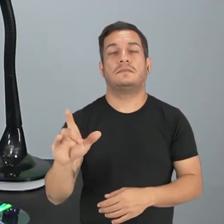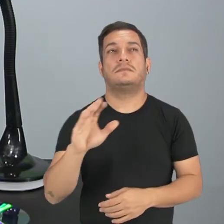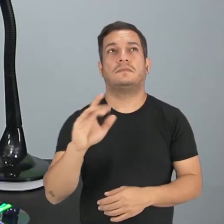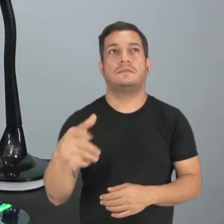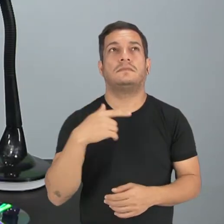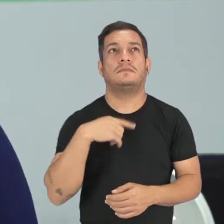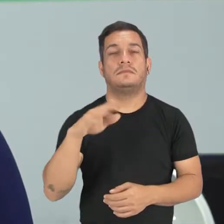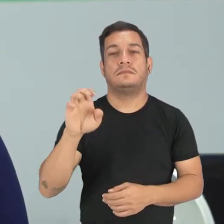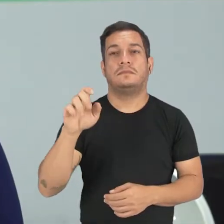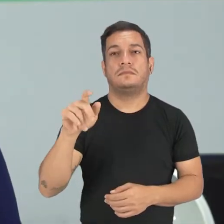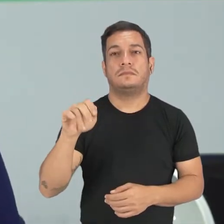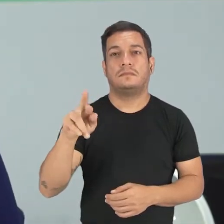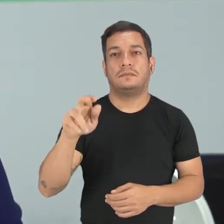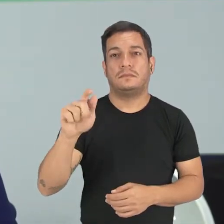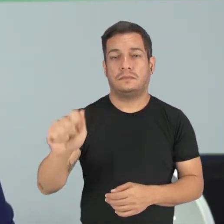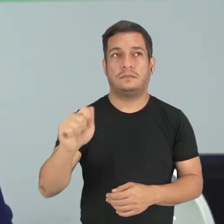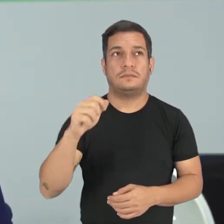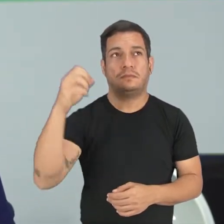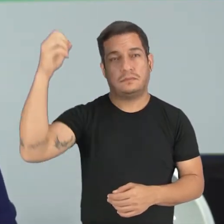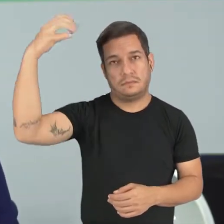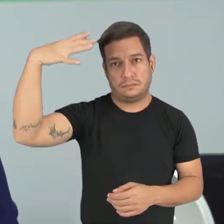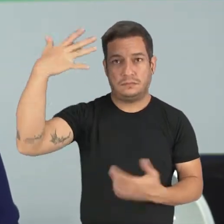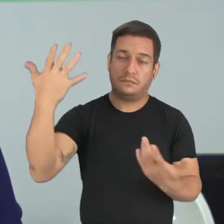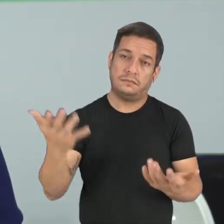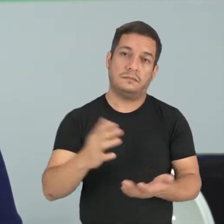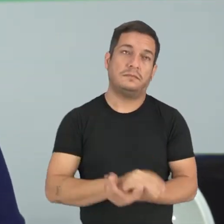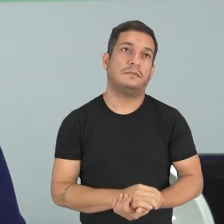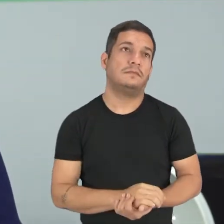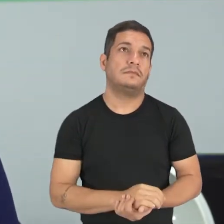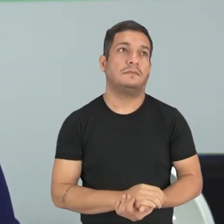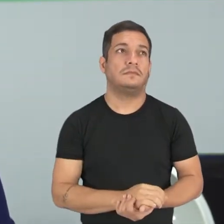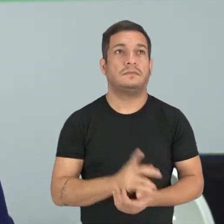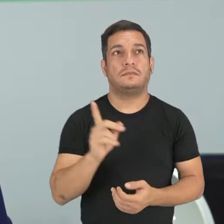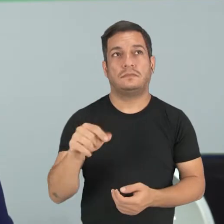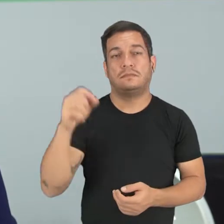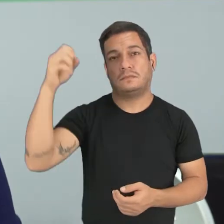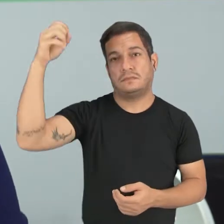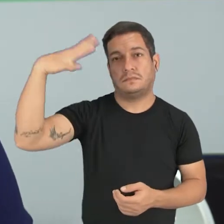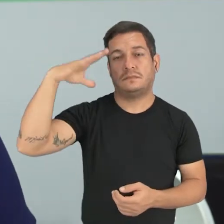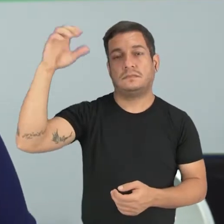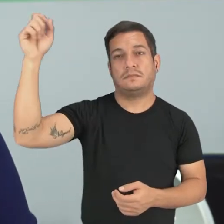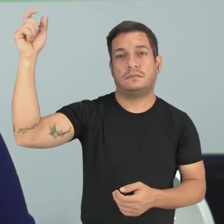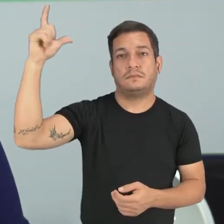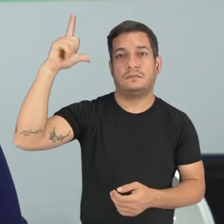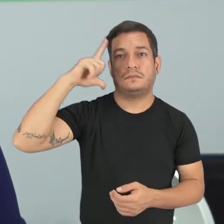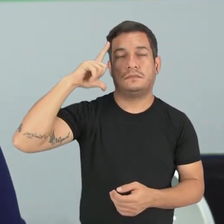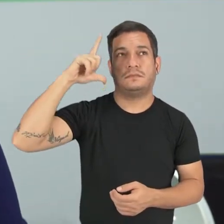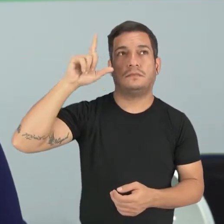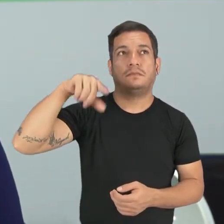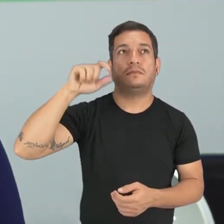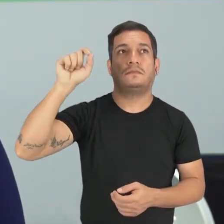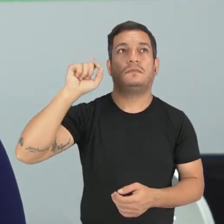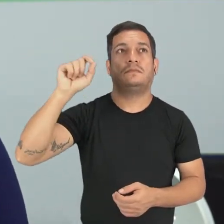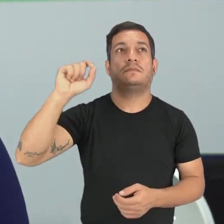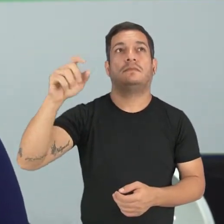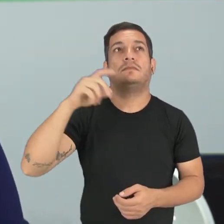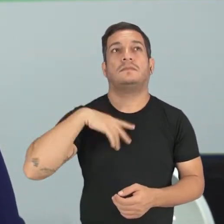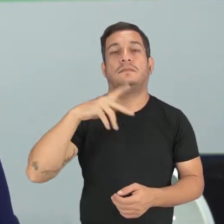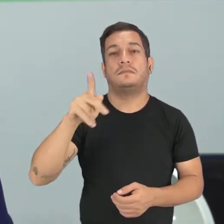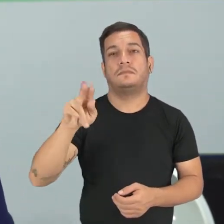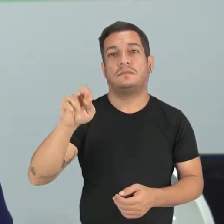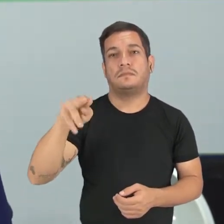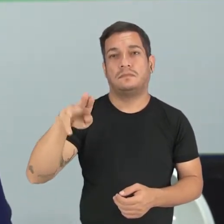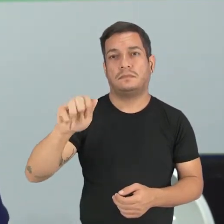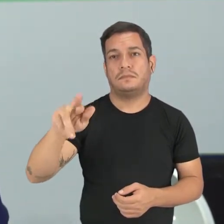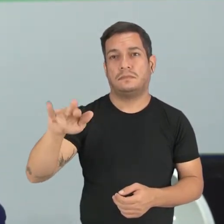por energia, por luz, não é? Então, essa luz do Sol é uma luz primária.